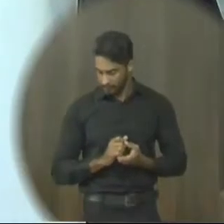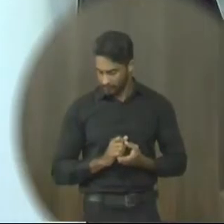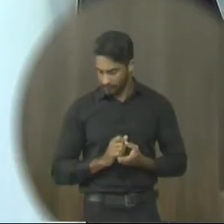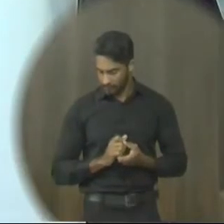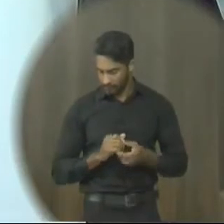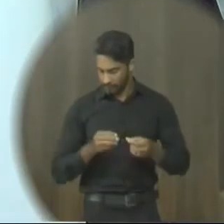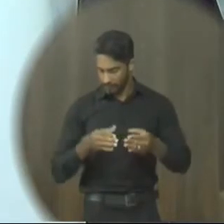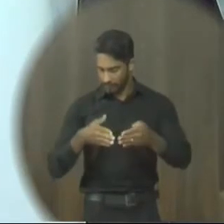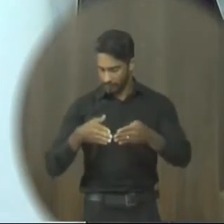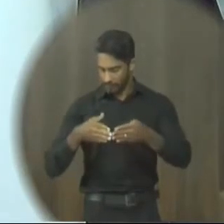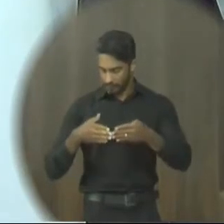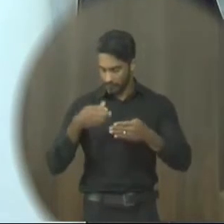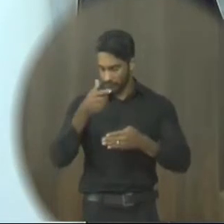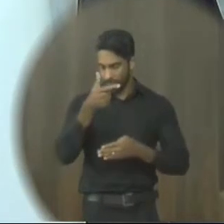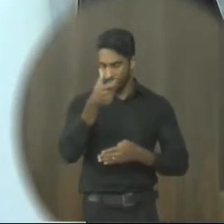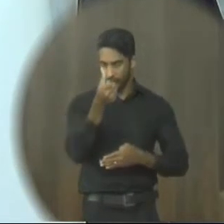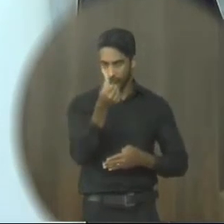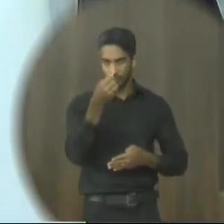Requerimento